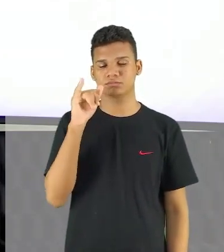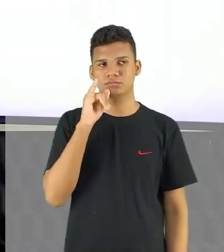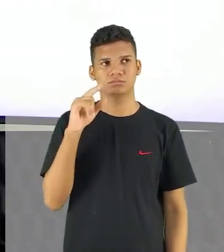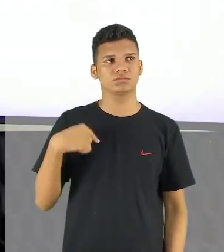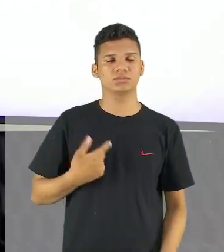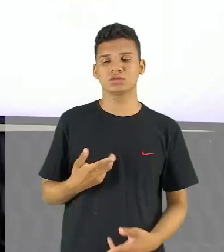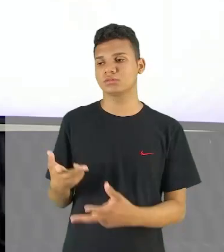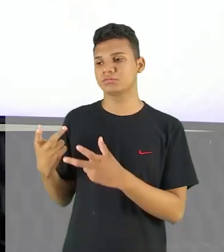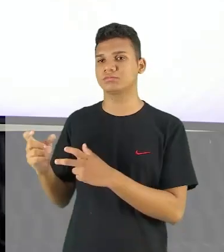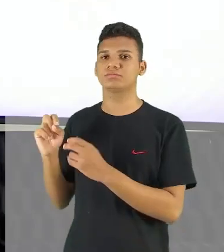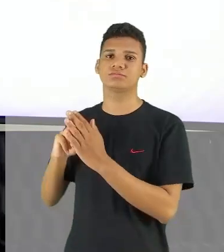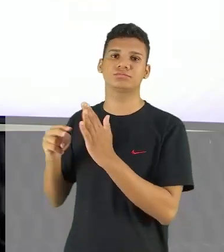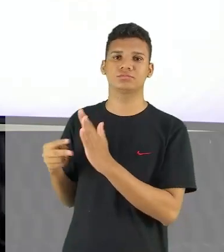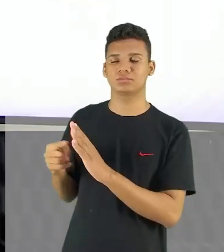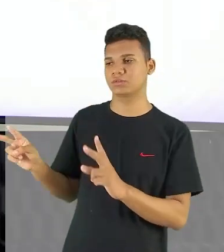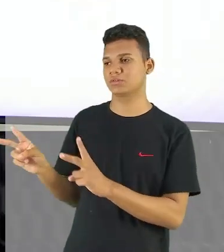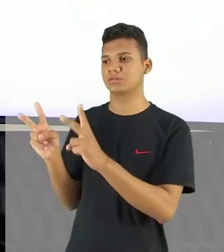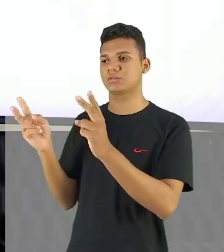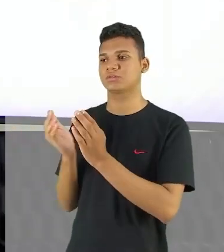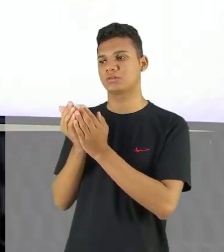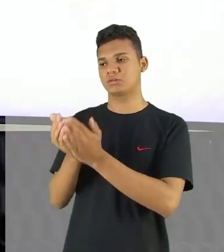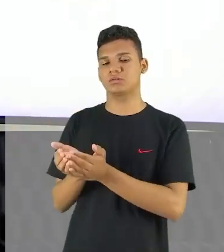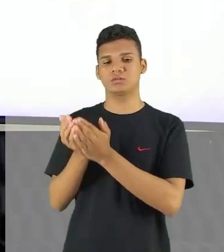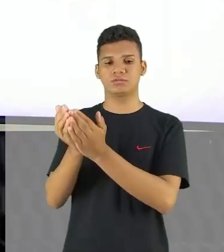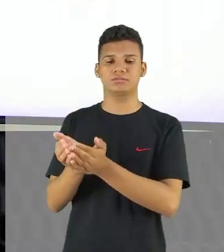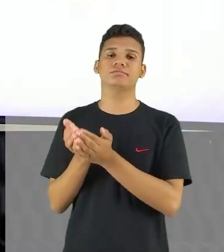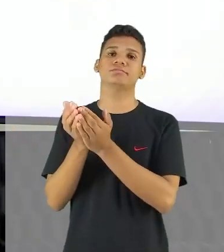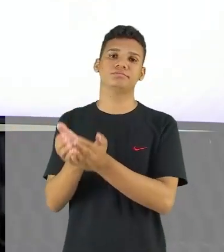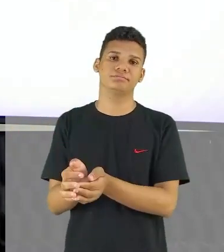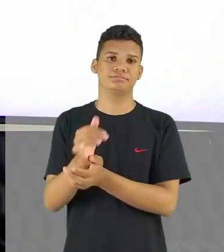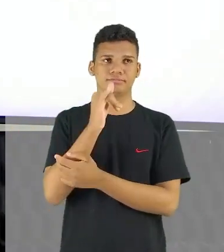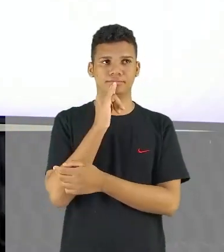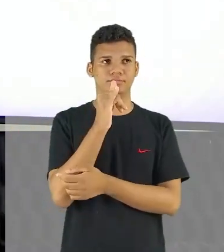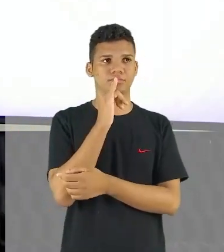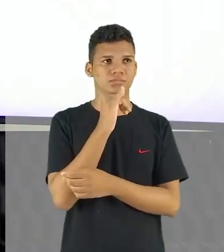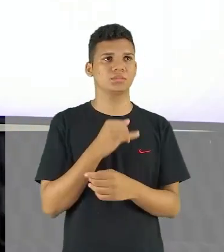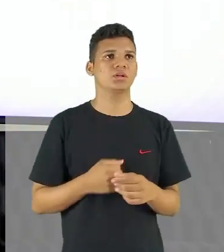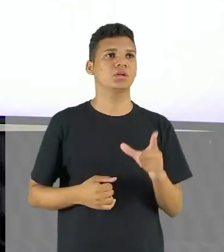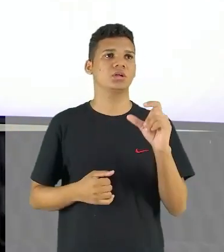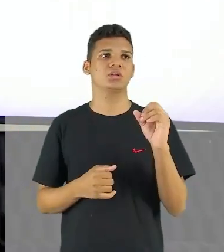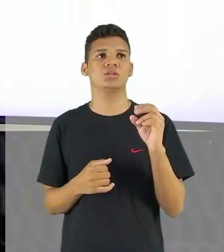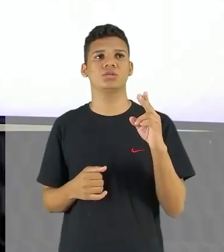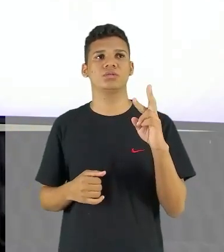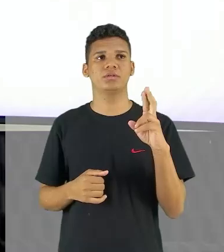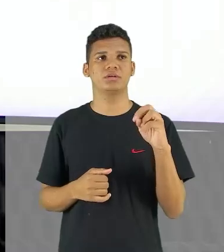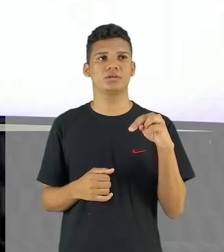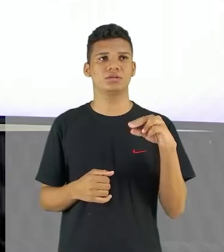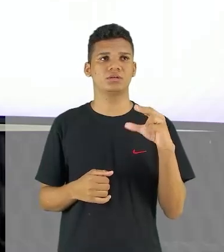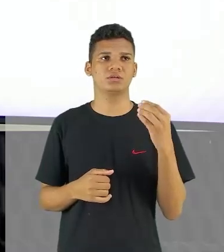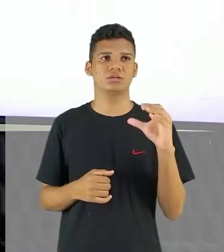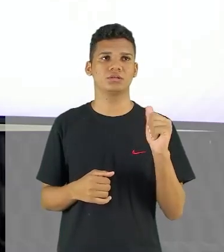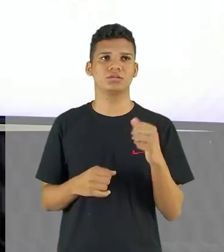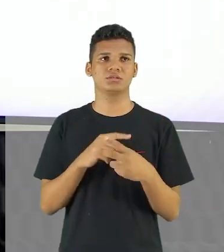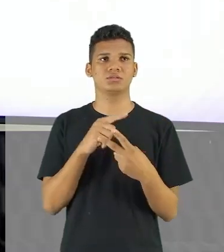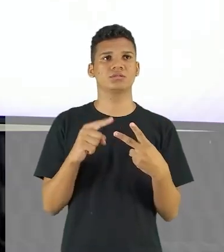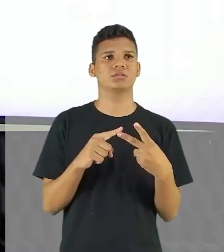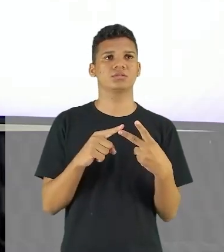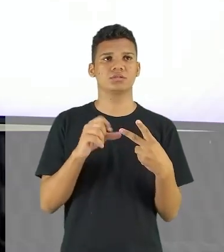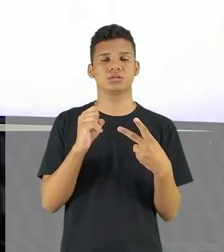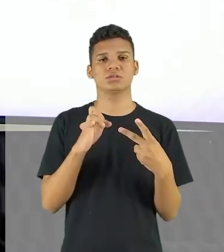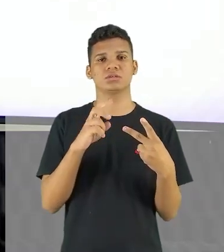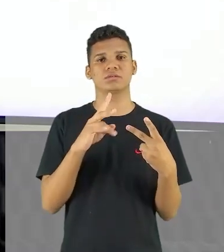a valorização da profissão de barqueiro. Tanto a Lourença quanto o mestre Severino têm essa ideia,